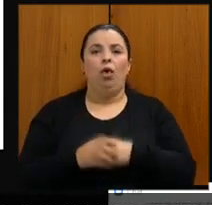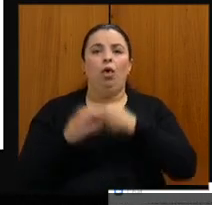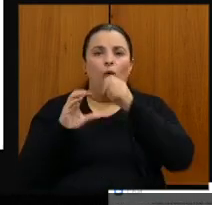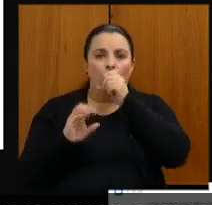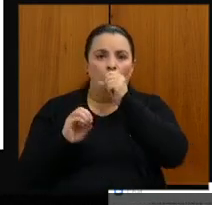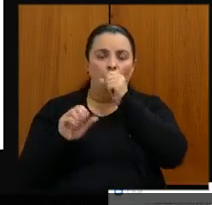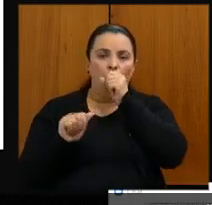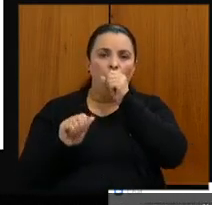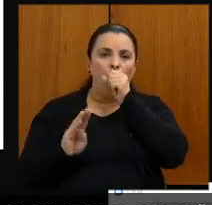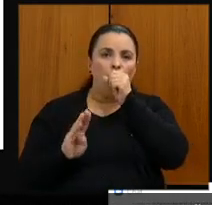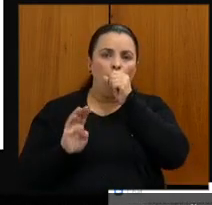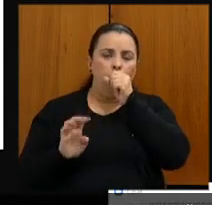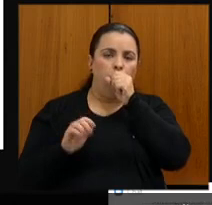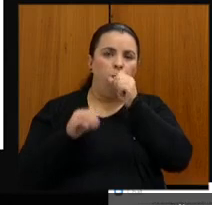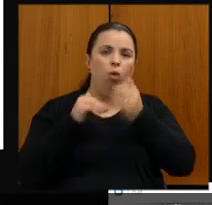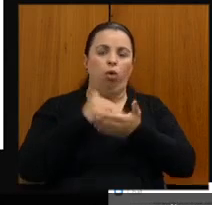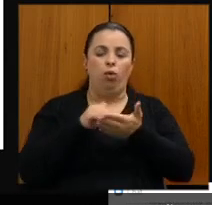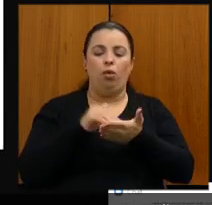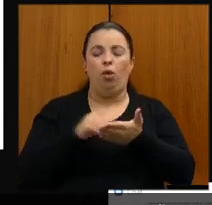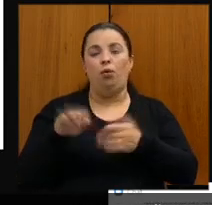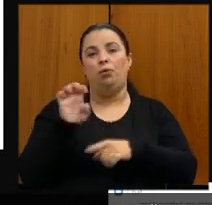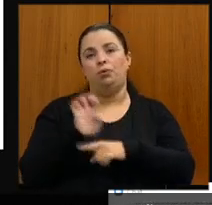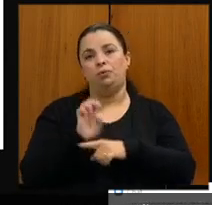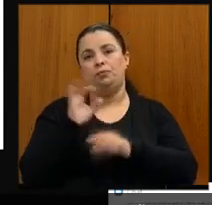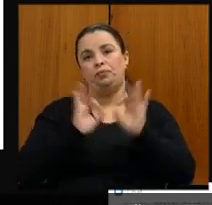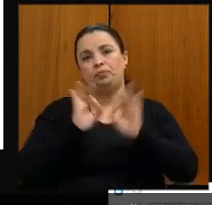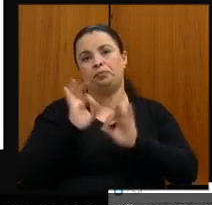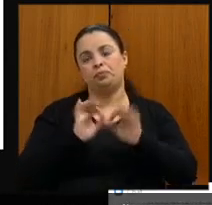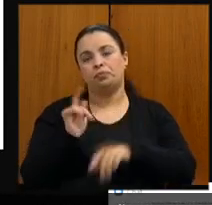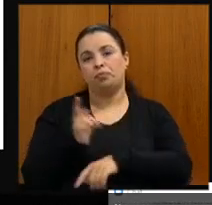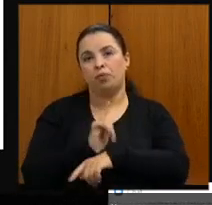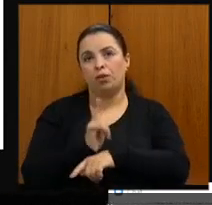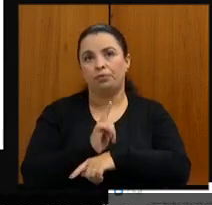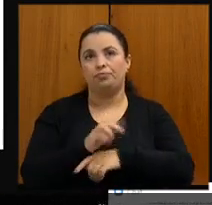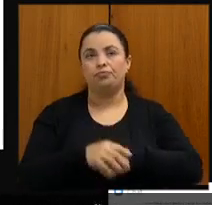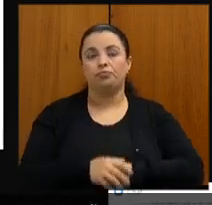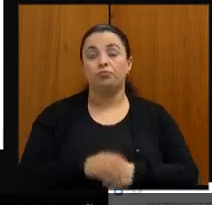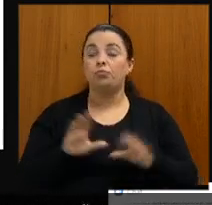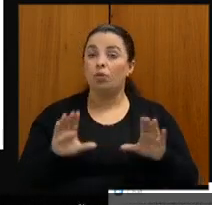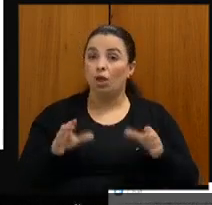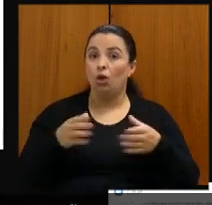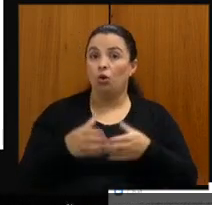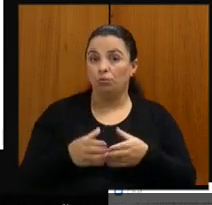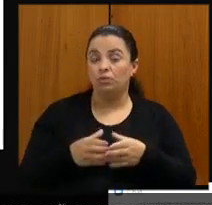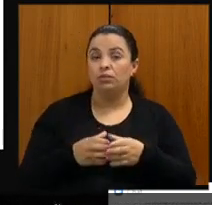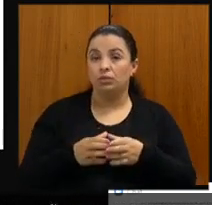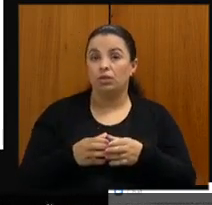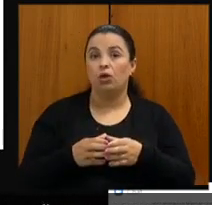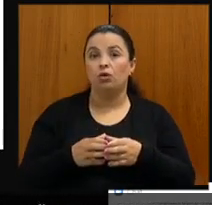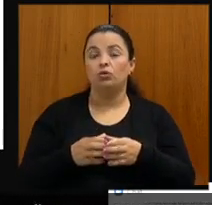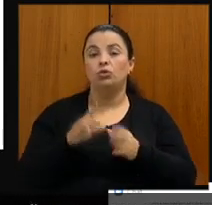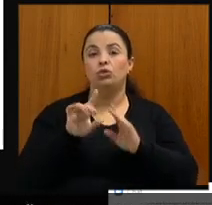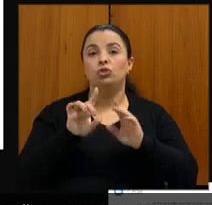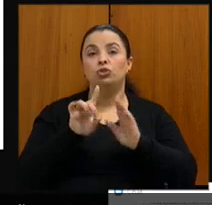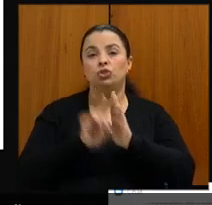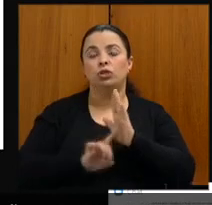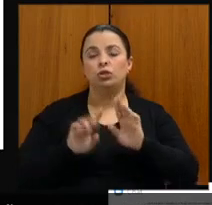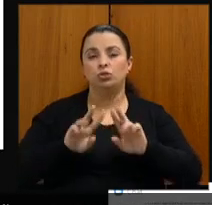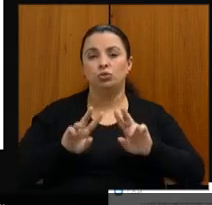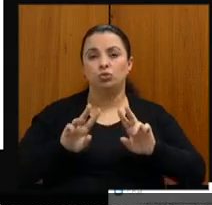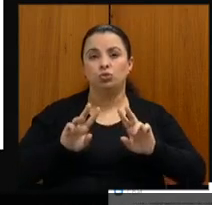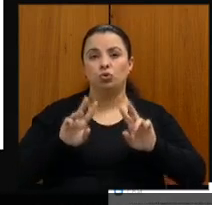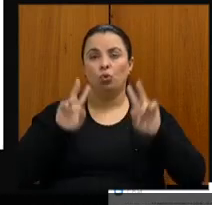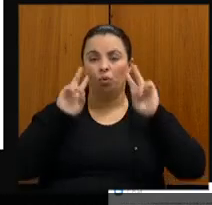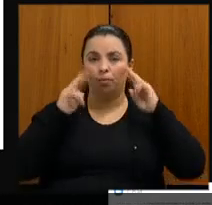de Estado de planejamento e gestão temos ainda assento a comissão de direitos humanos da Assembleia Legislativa a comissão de